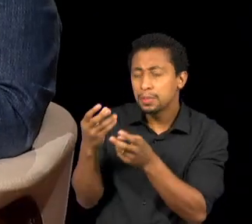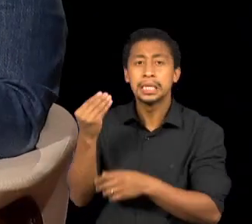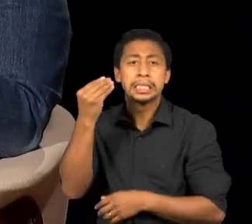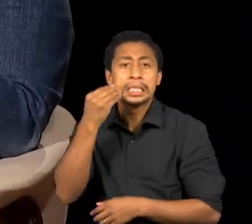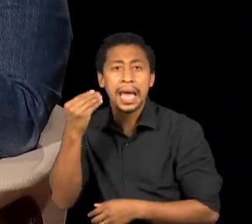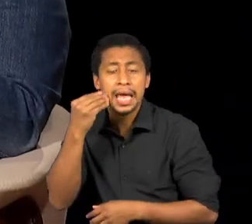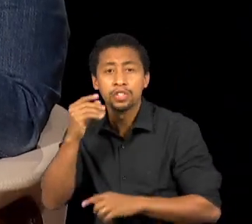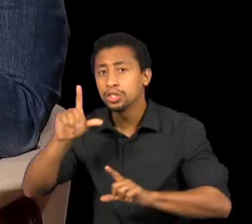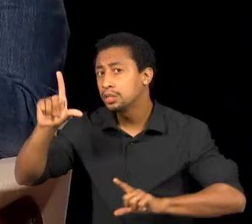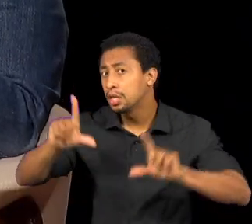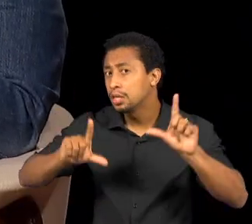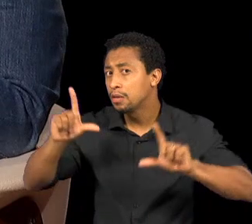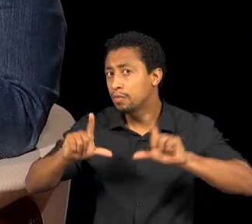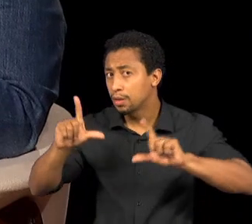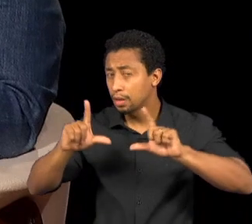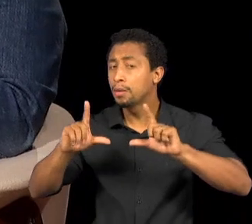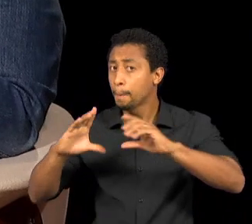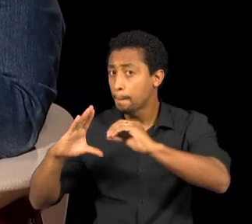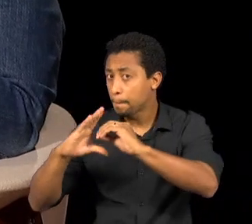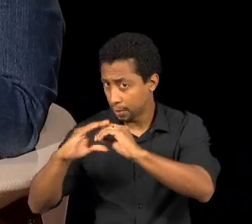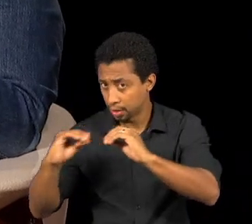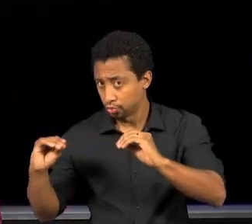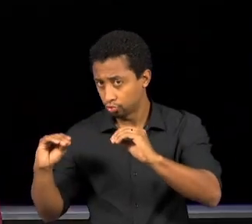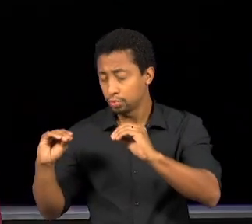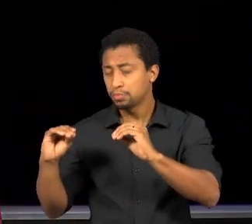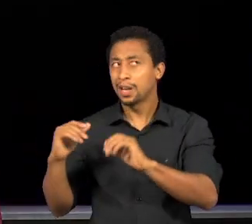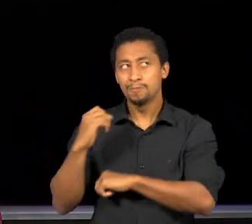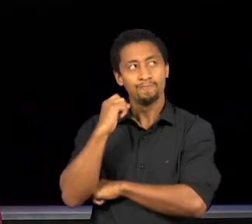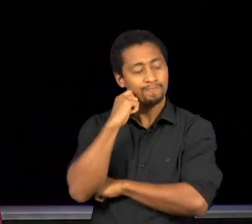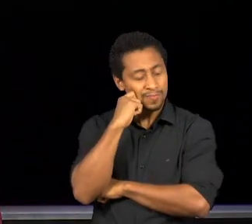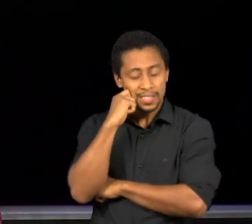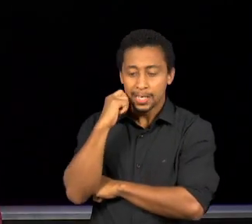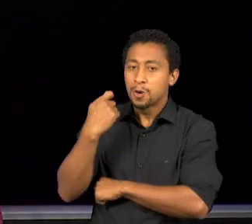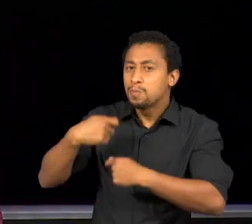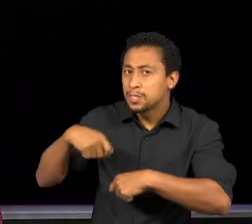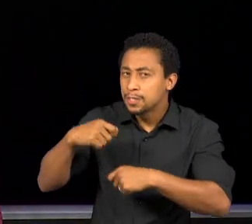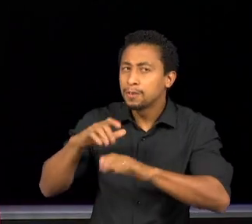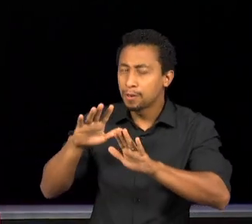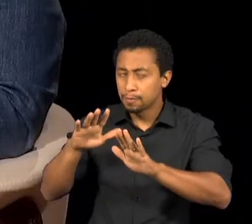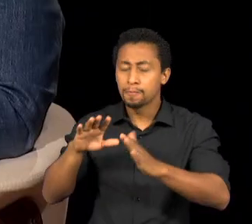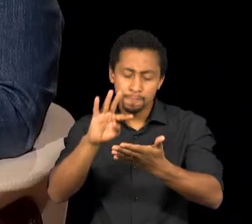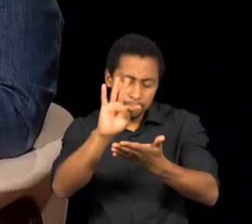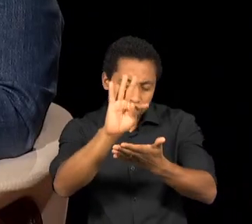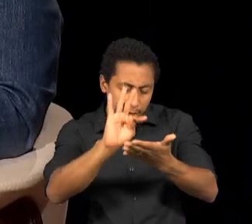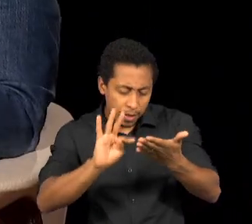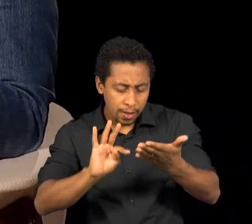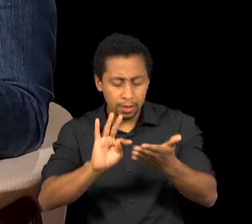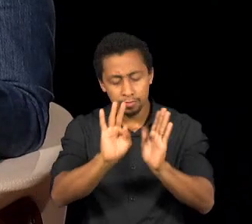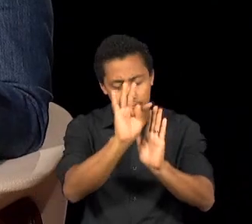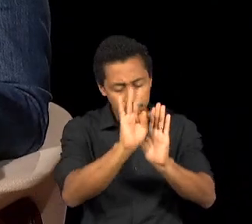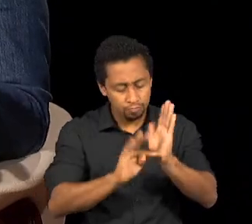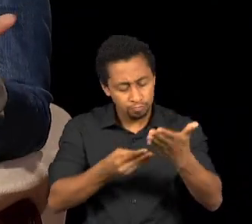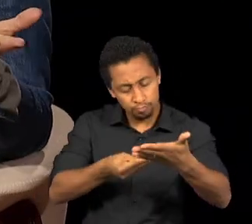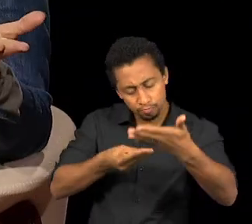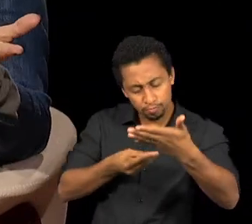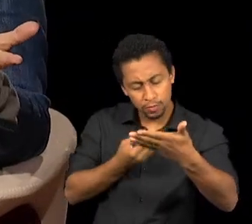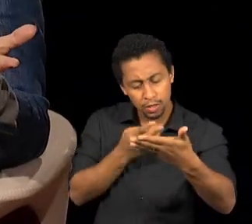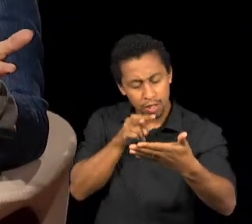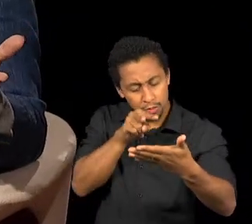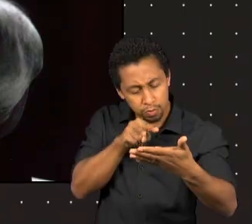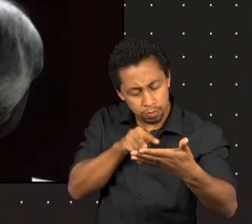meus colegas me passaram um texto, eu fiquei decorando, estudando, no dia seguinte eu fui para lá. E, imagina,